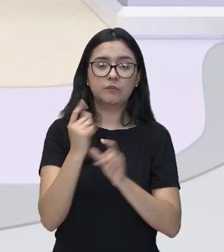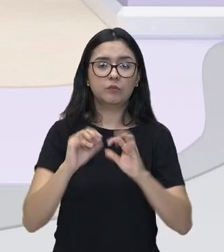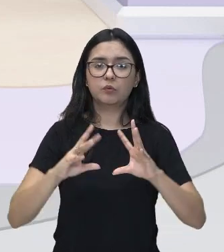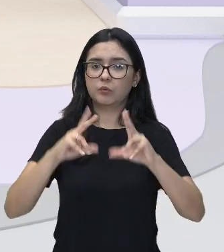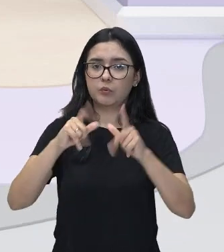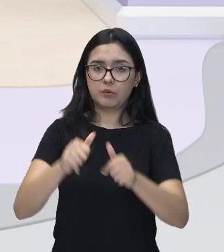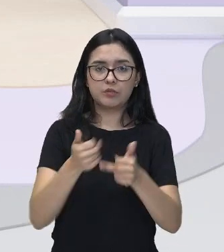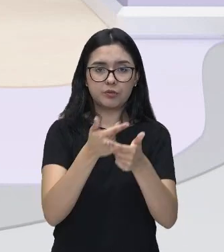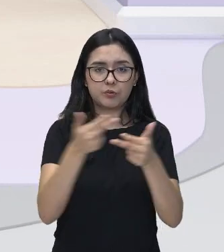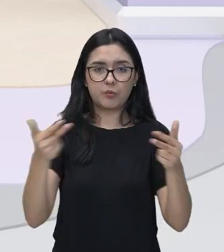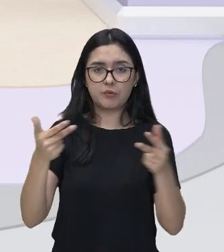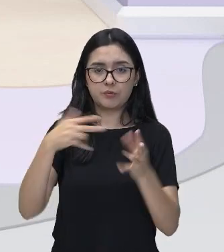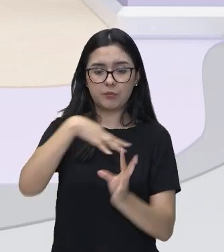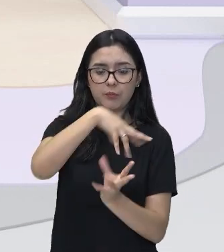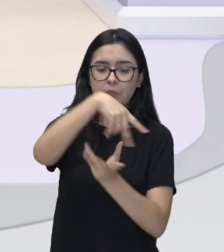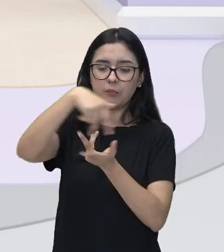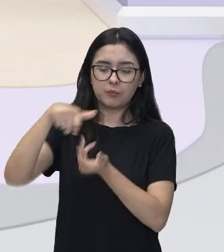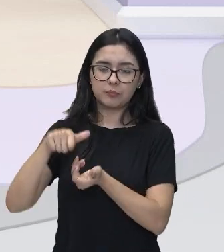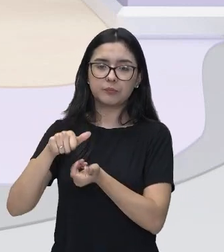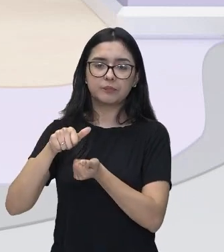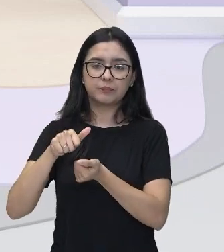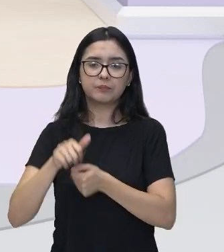cria todas as coisas.